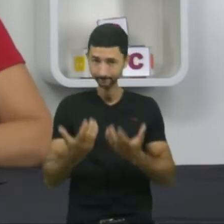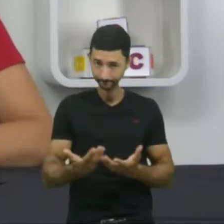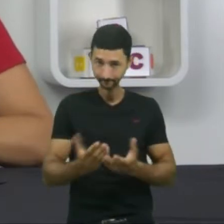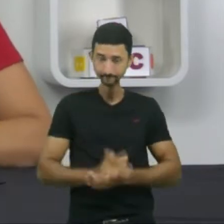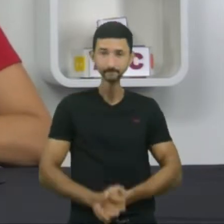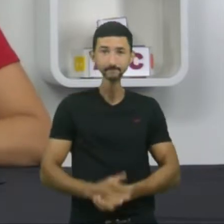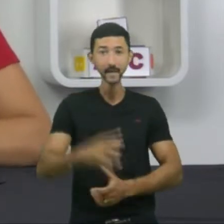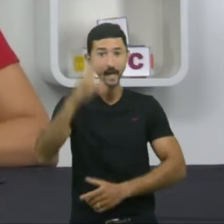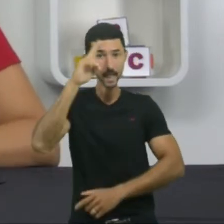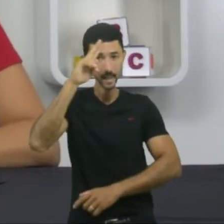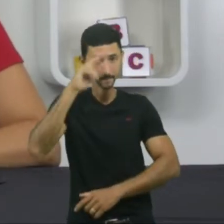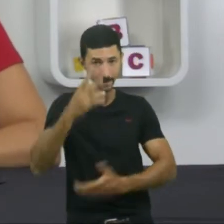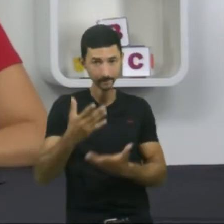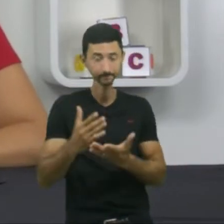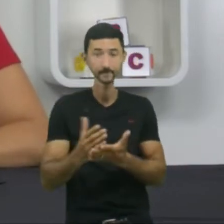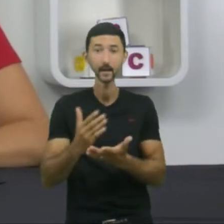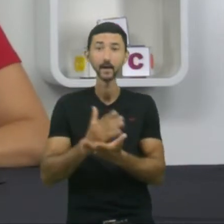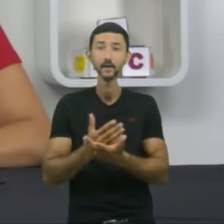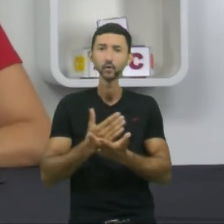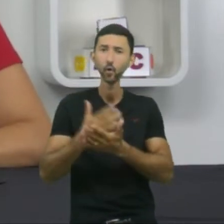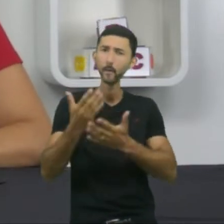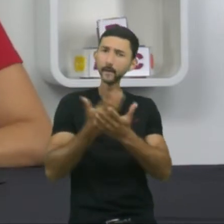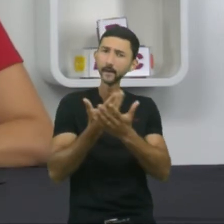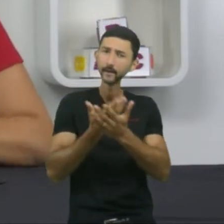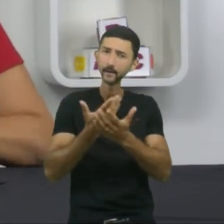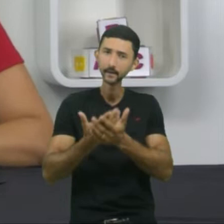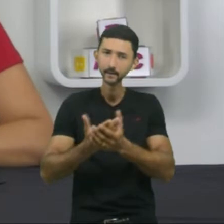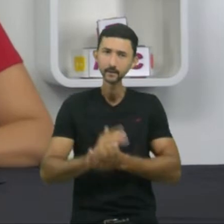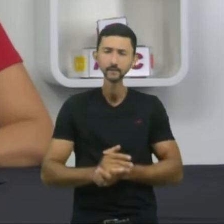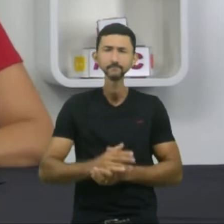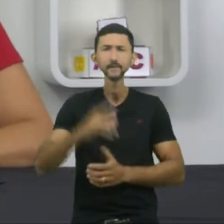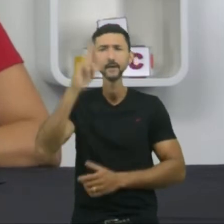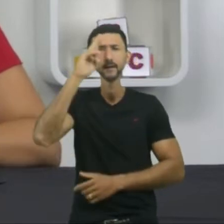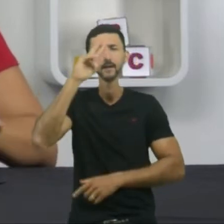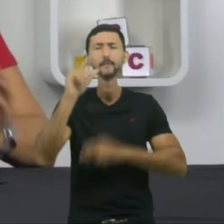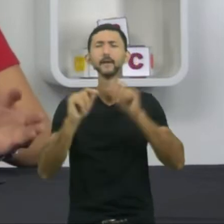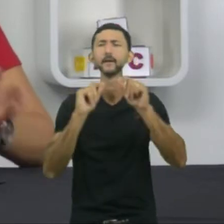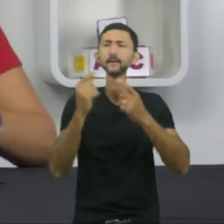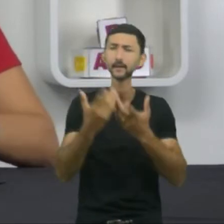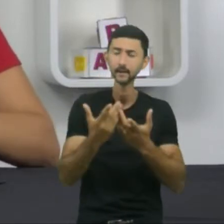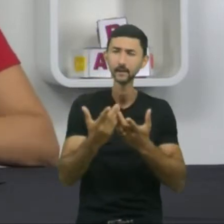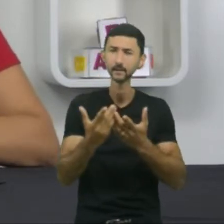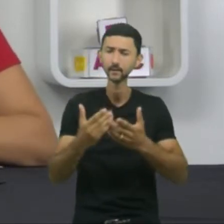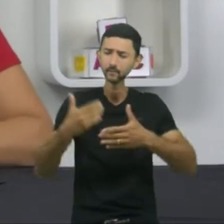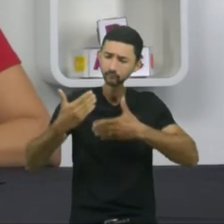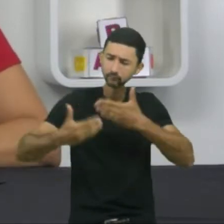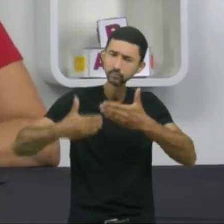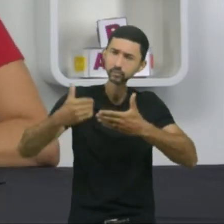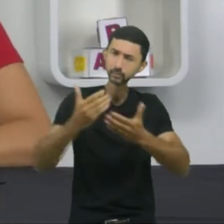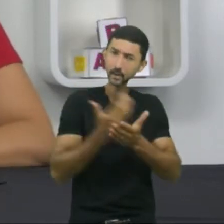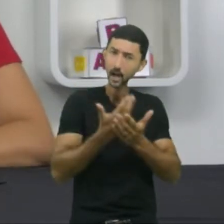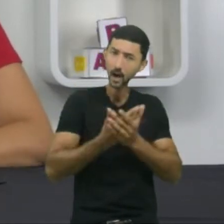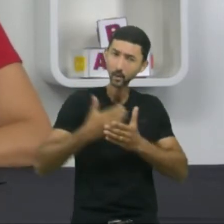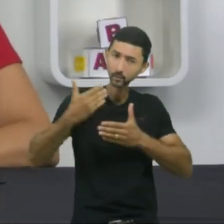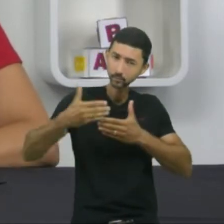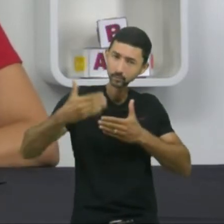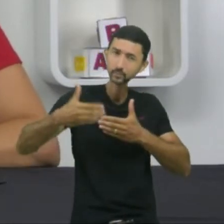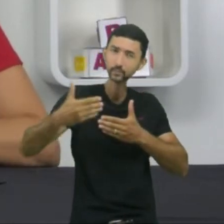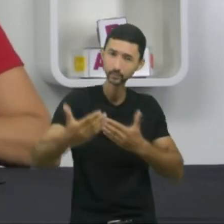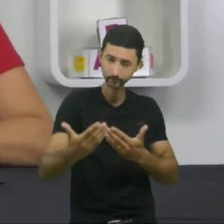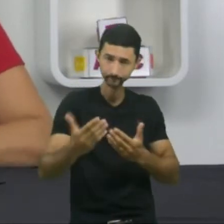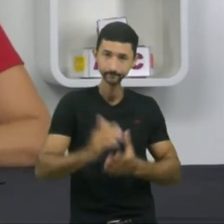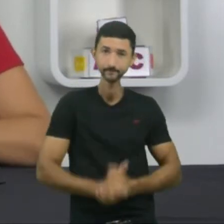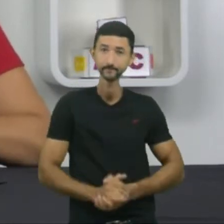para lembrar, antes de adentrar nesta nossa aula, lembrar para vocês que nós estamos vindo numa sequência de